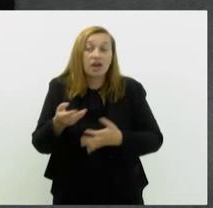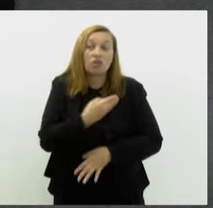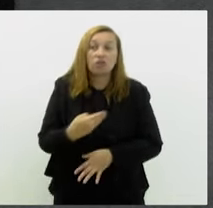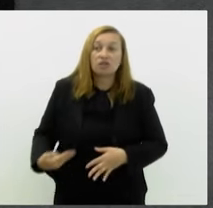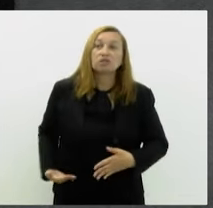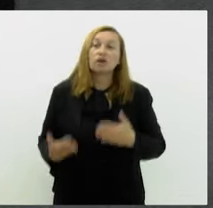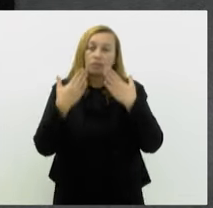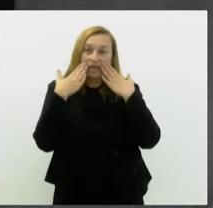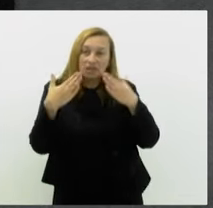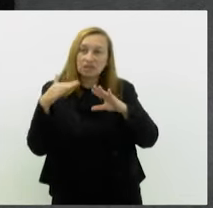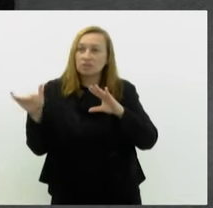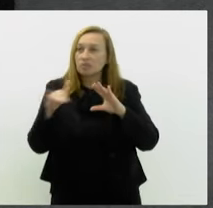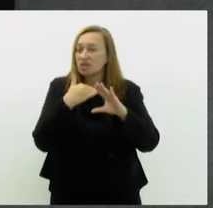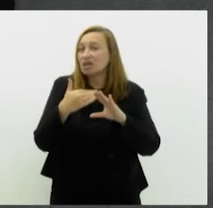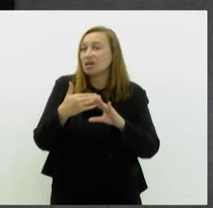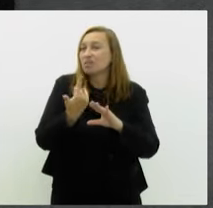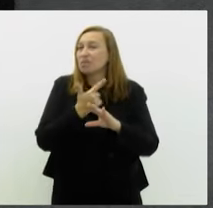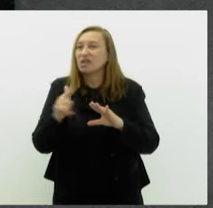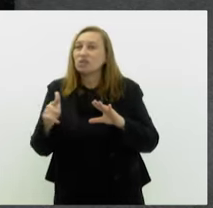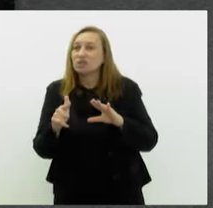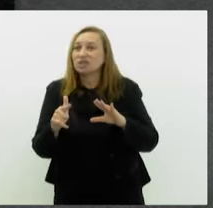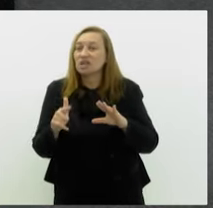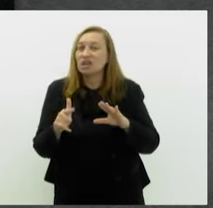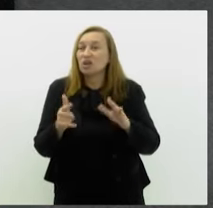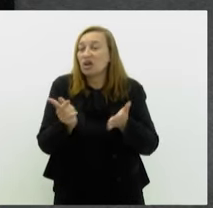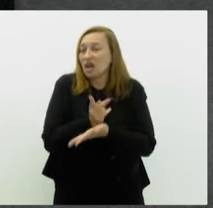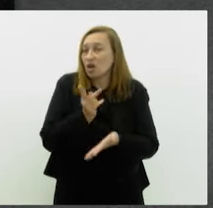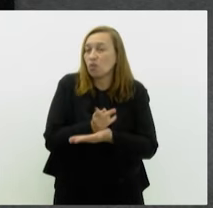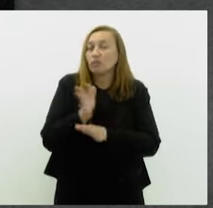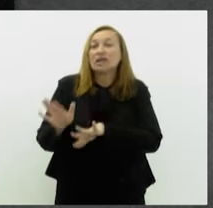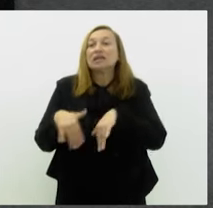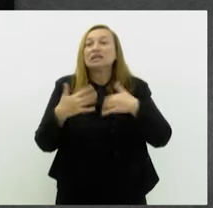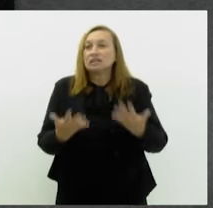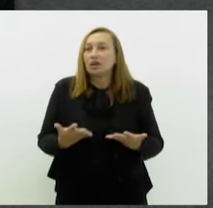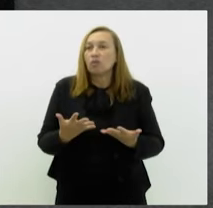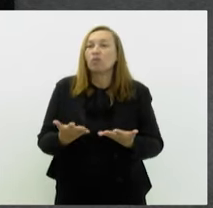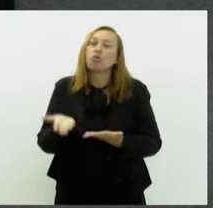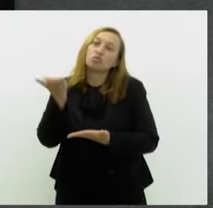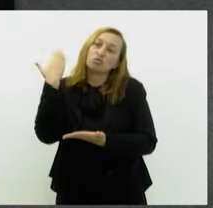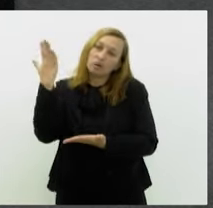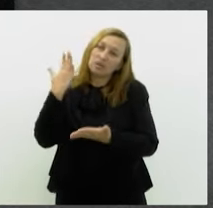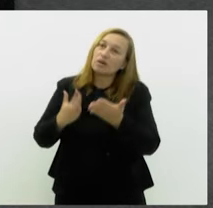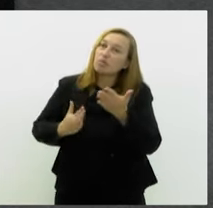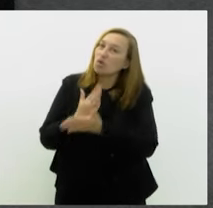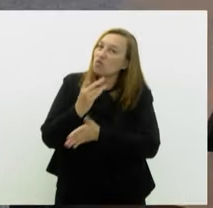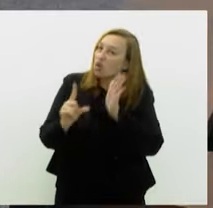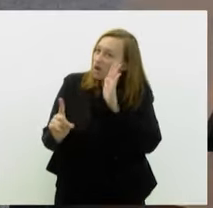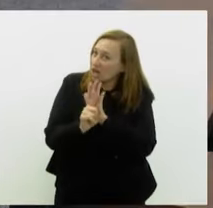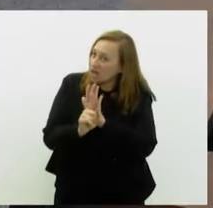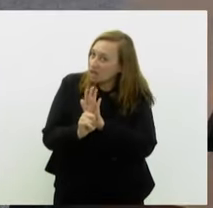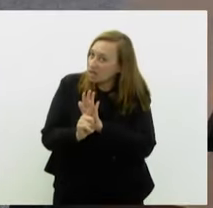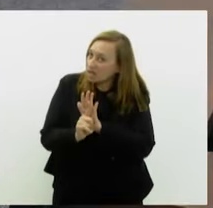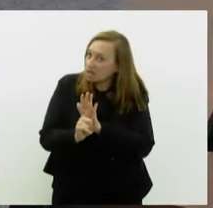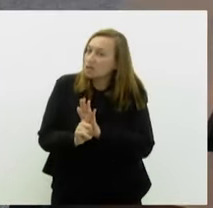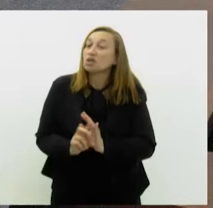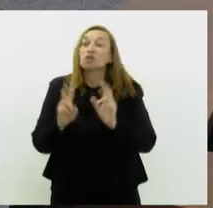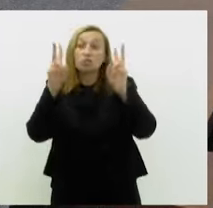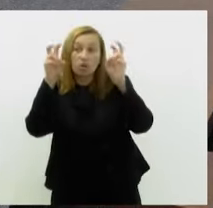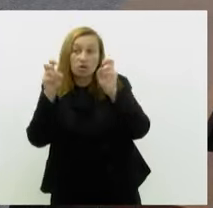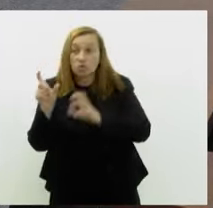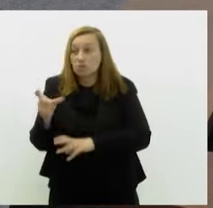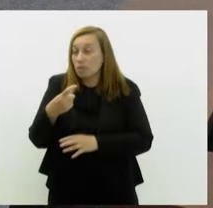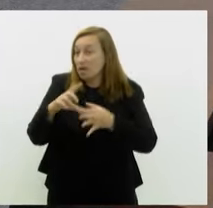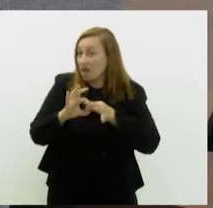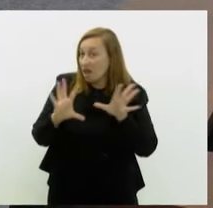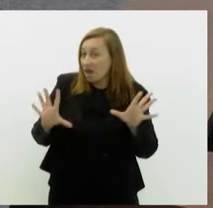essa mensagem para não ter o vício de iniciativa. Como a gente no passado aprovou leis, inclusive sobre o passe livre,